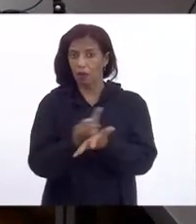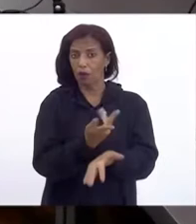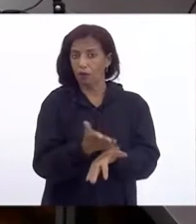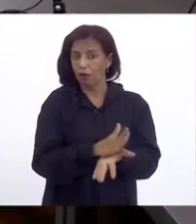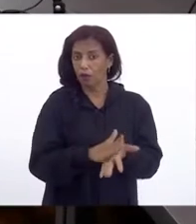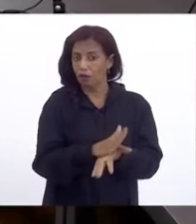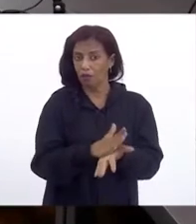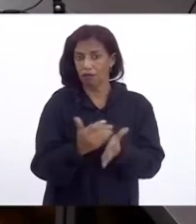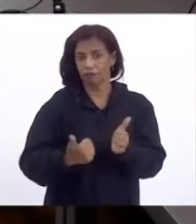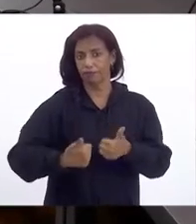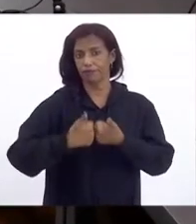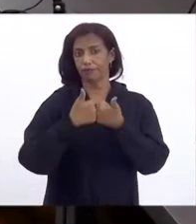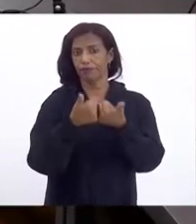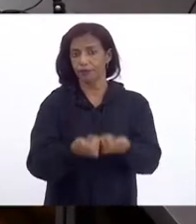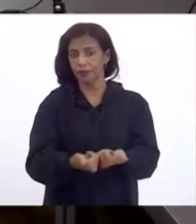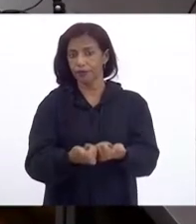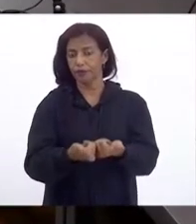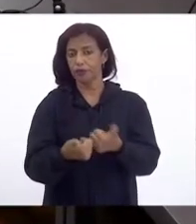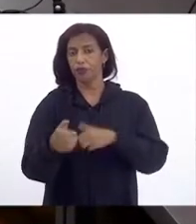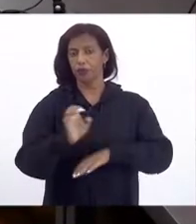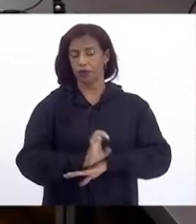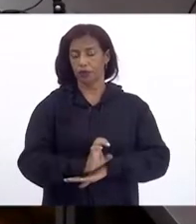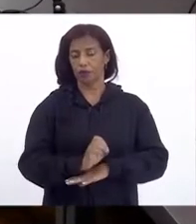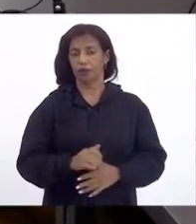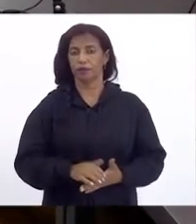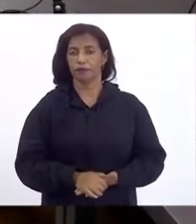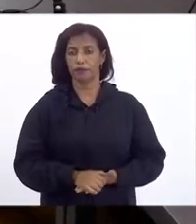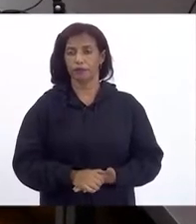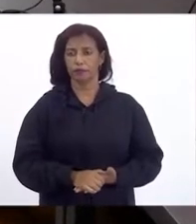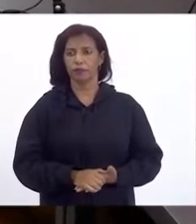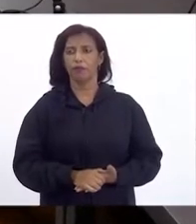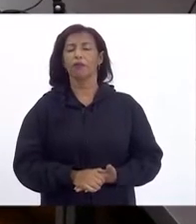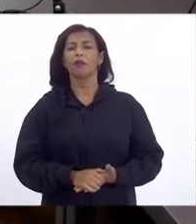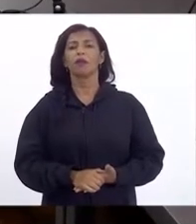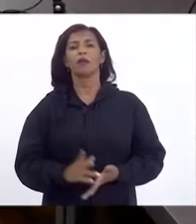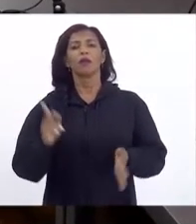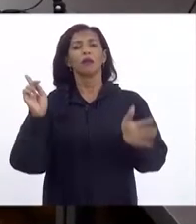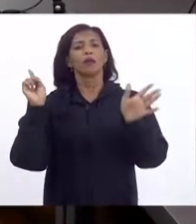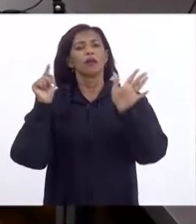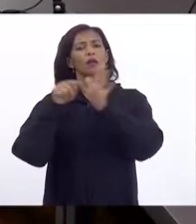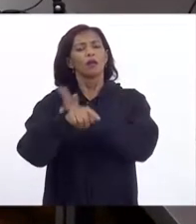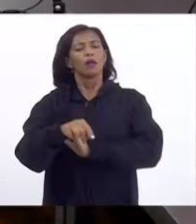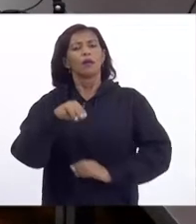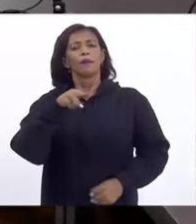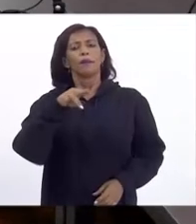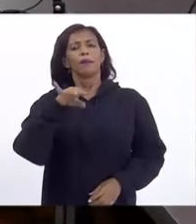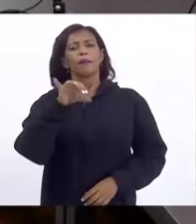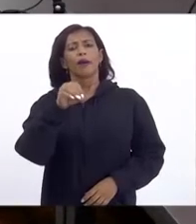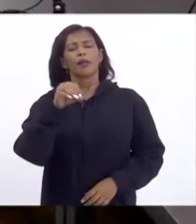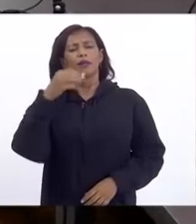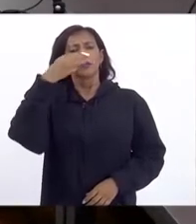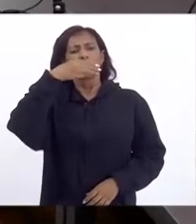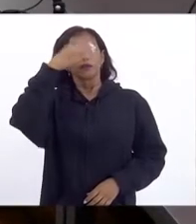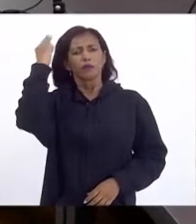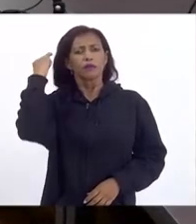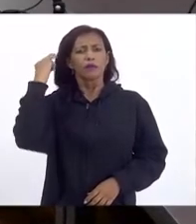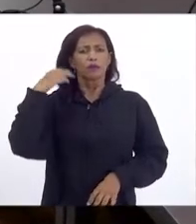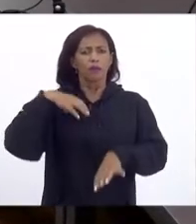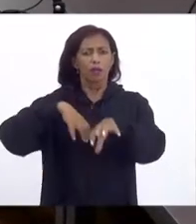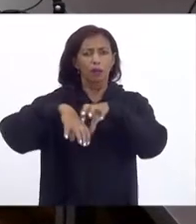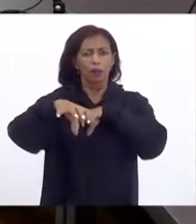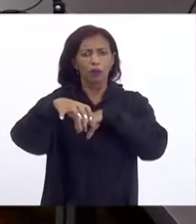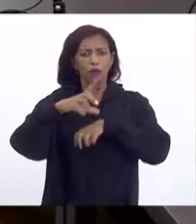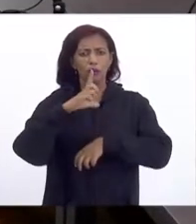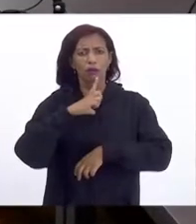de positivo para o nosso Estado. Eu arguo se o deputado Márcio Pacheco está presente de forma